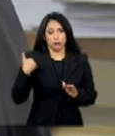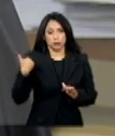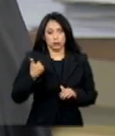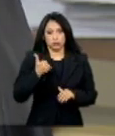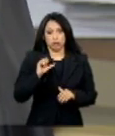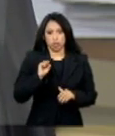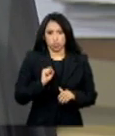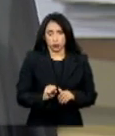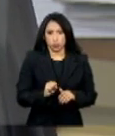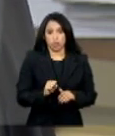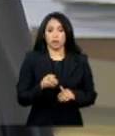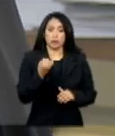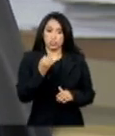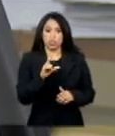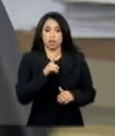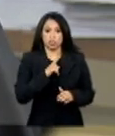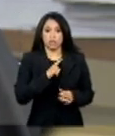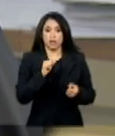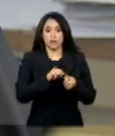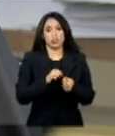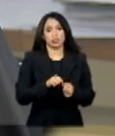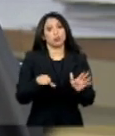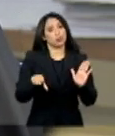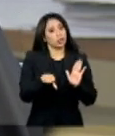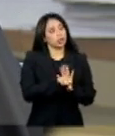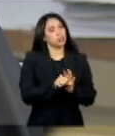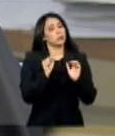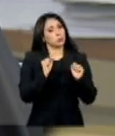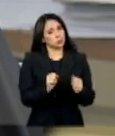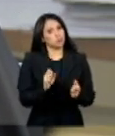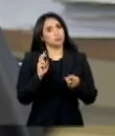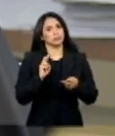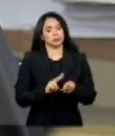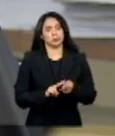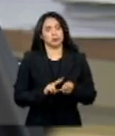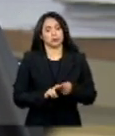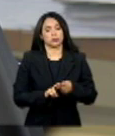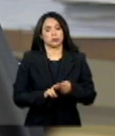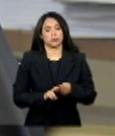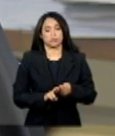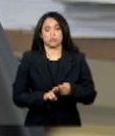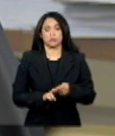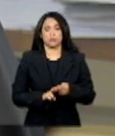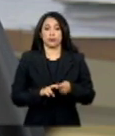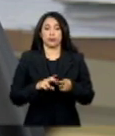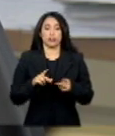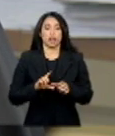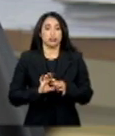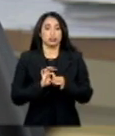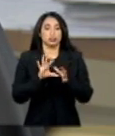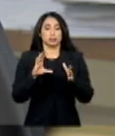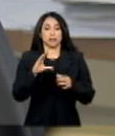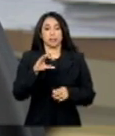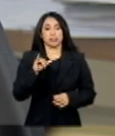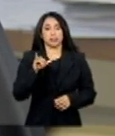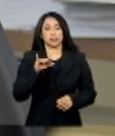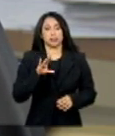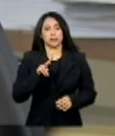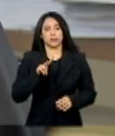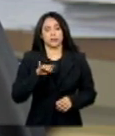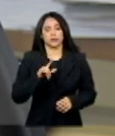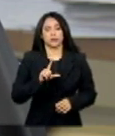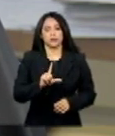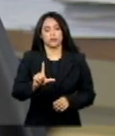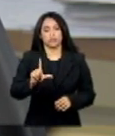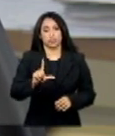por outro lado uma maior restrição a uma maior restrição às liberdades se diz e à expansão em de vida do aparato